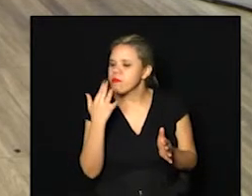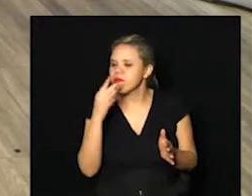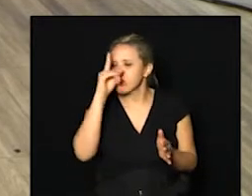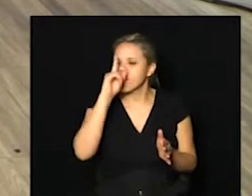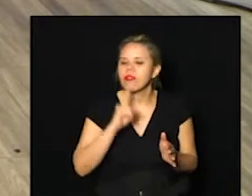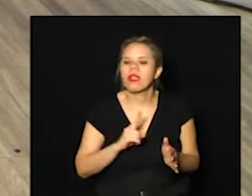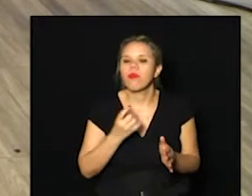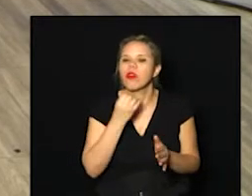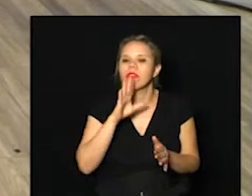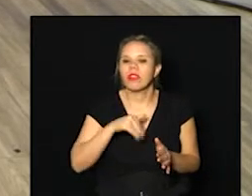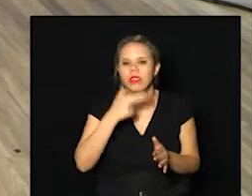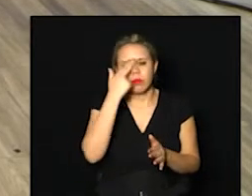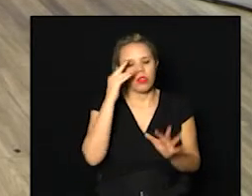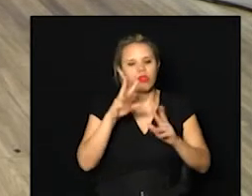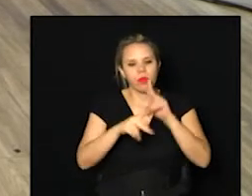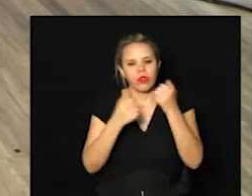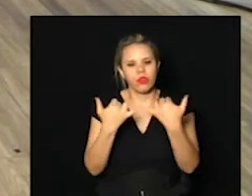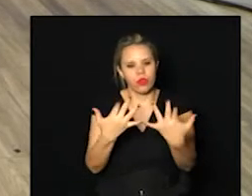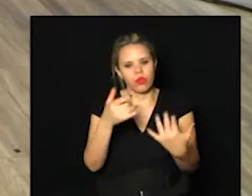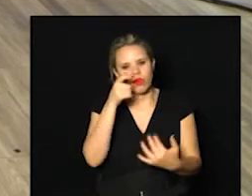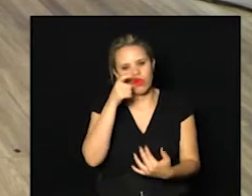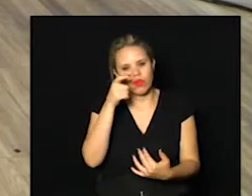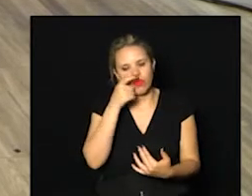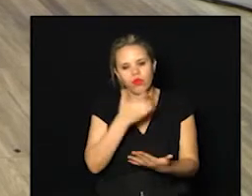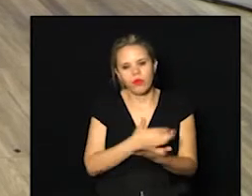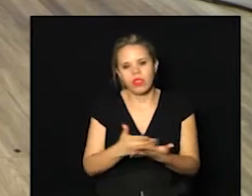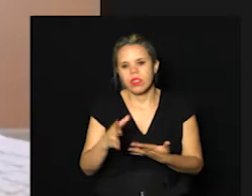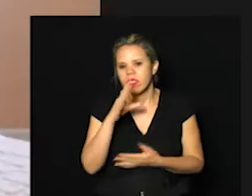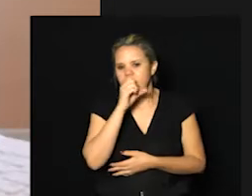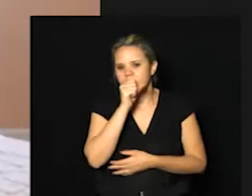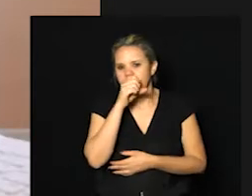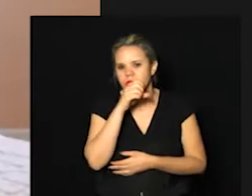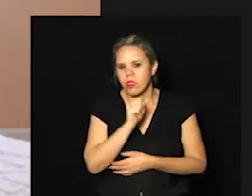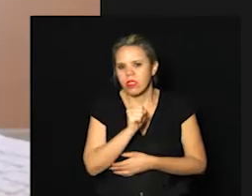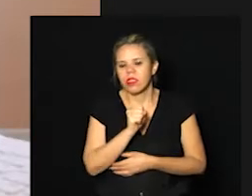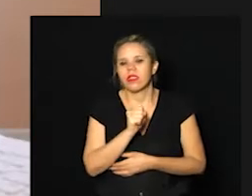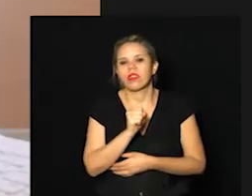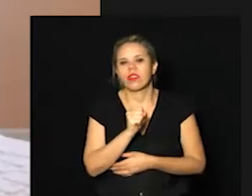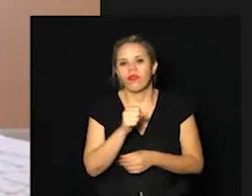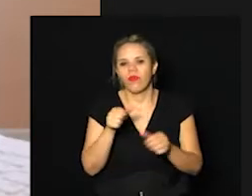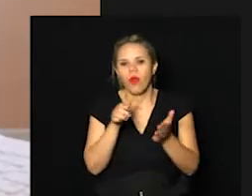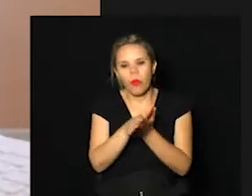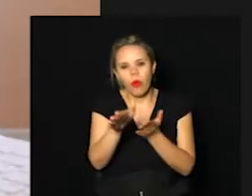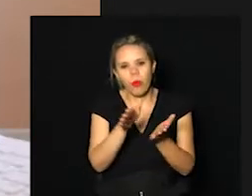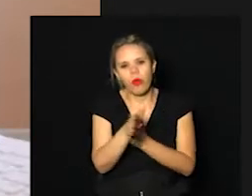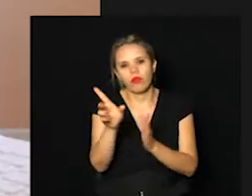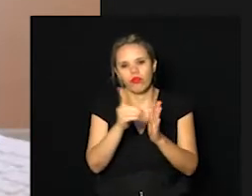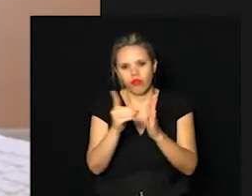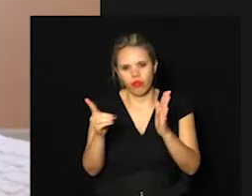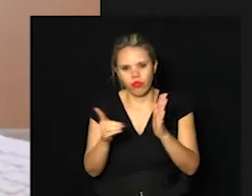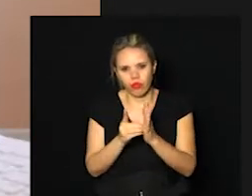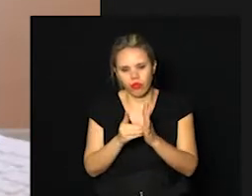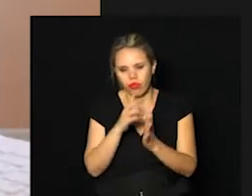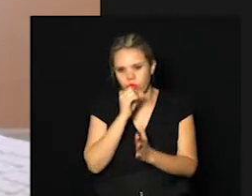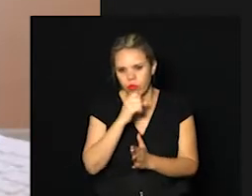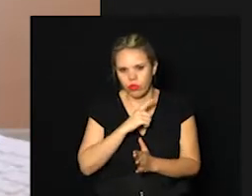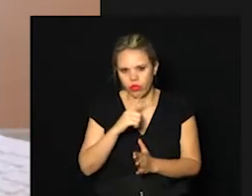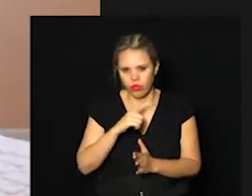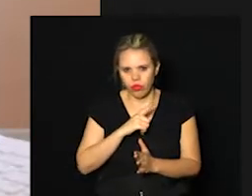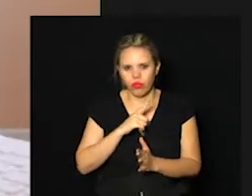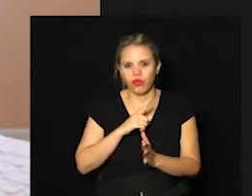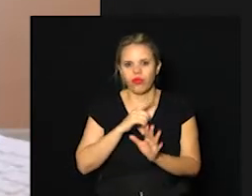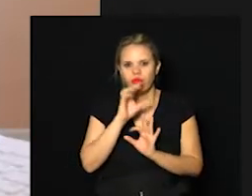nos assiste. Nós começamos aí já no sábado, assim que foi publicado o decreto. Então, no sábado nós tivemos uma